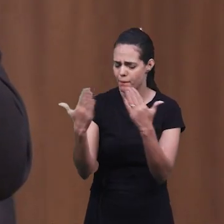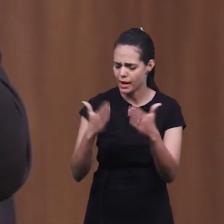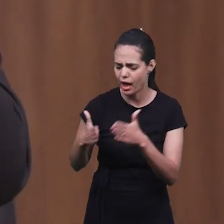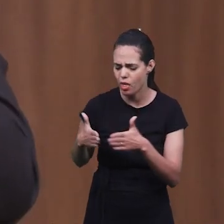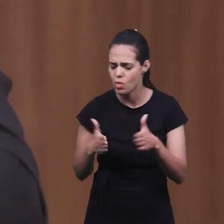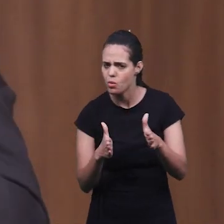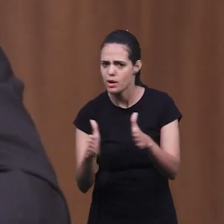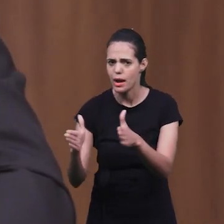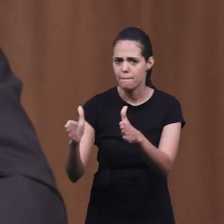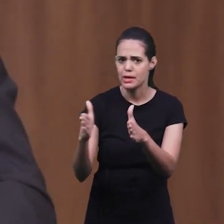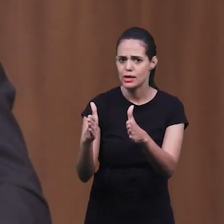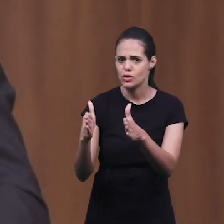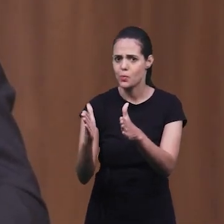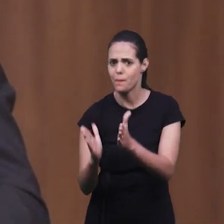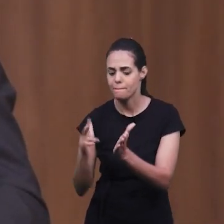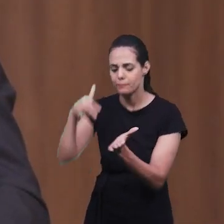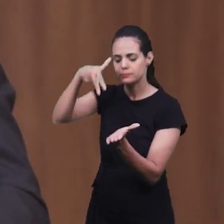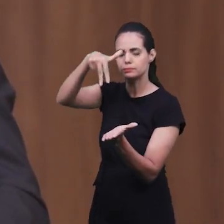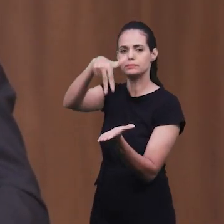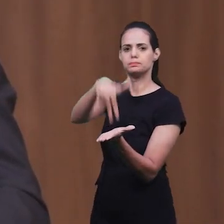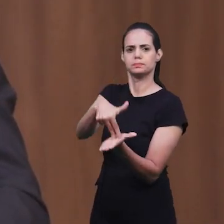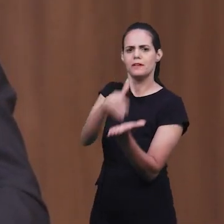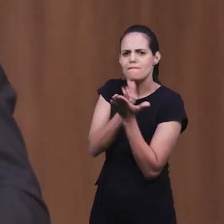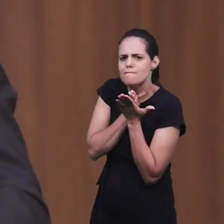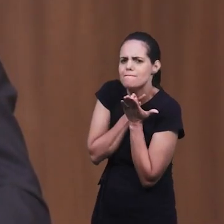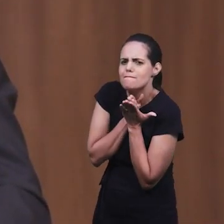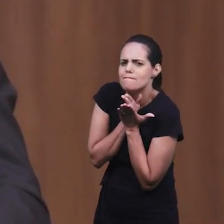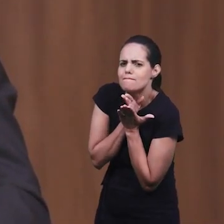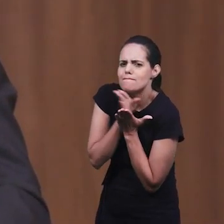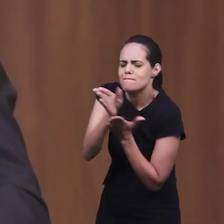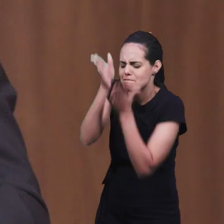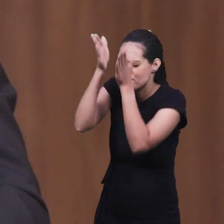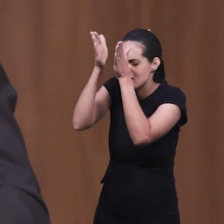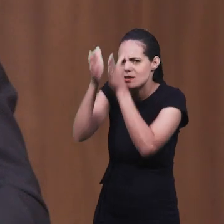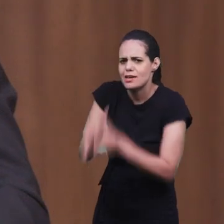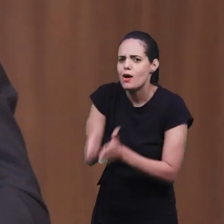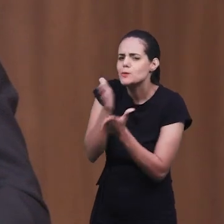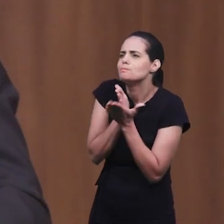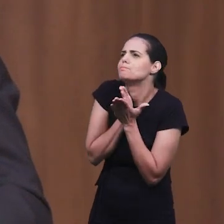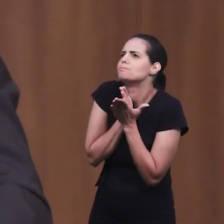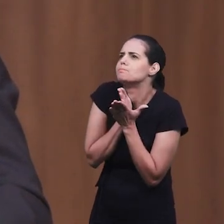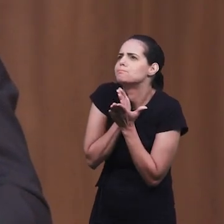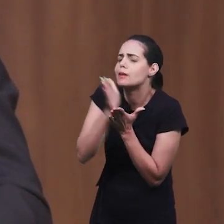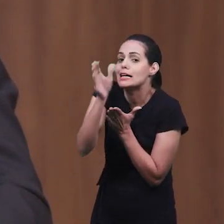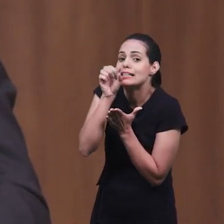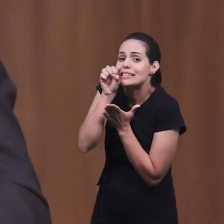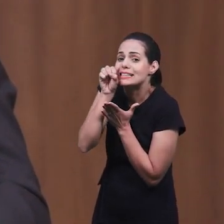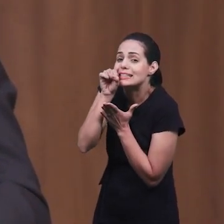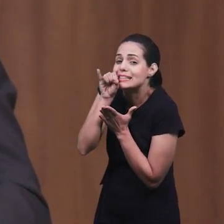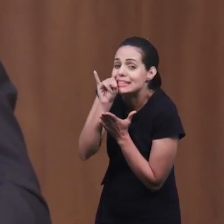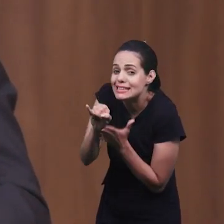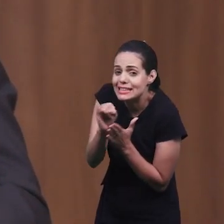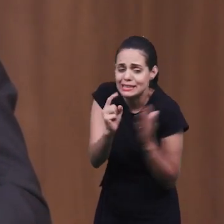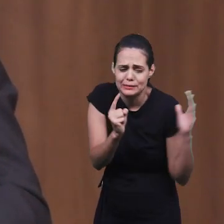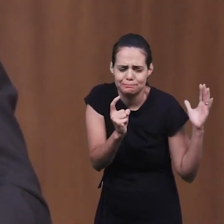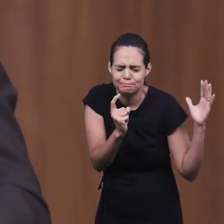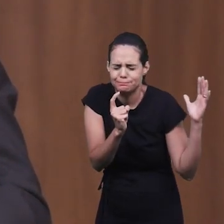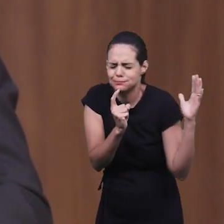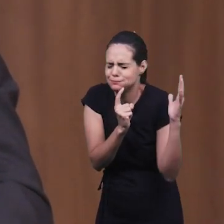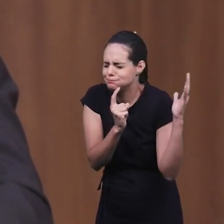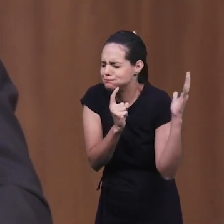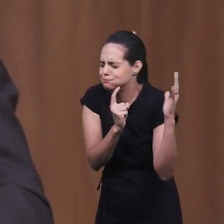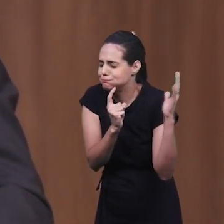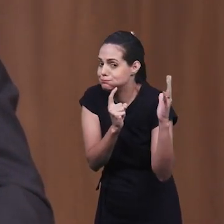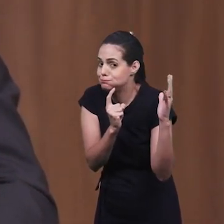o caminho, é necessário andar nele, permanecer nele. Se houver alguma